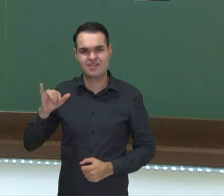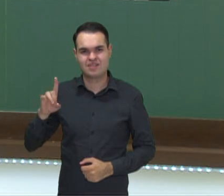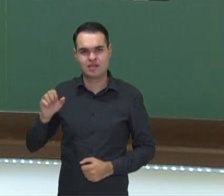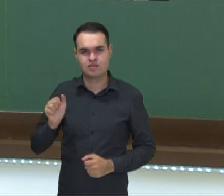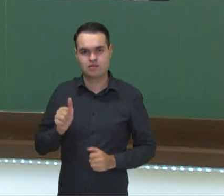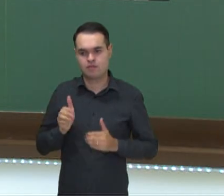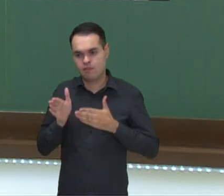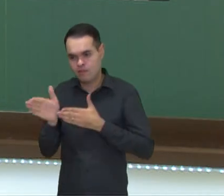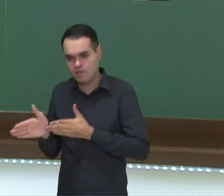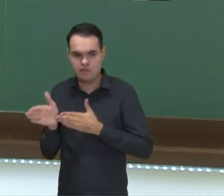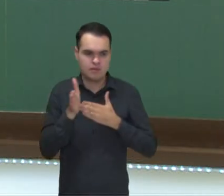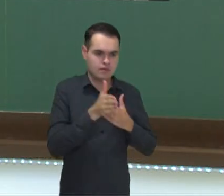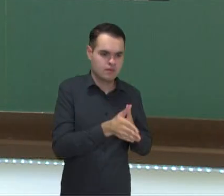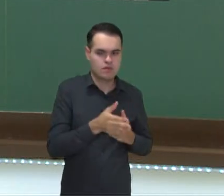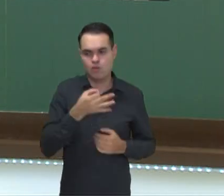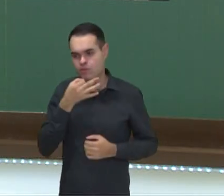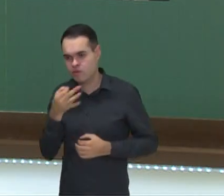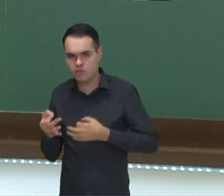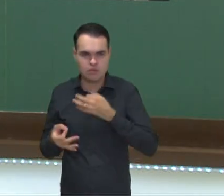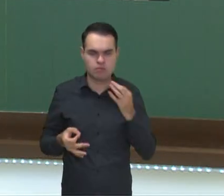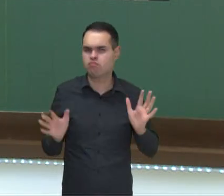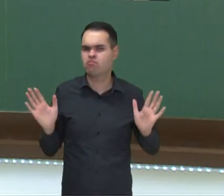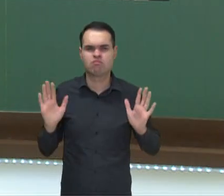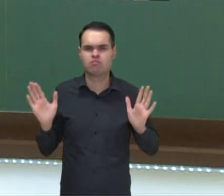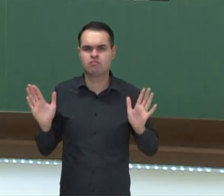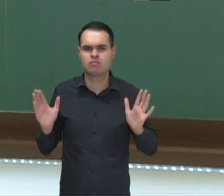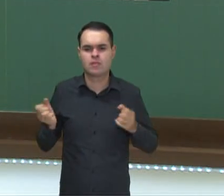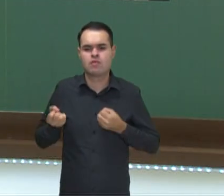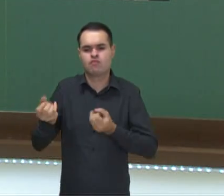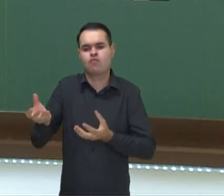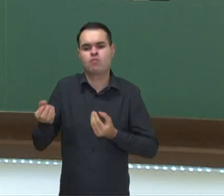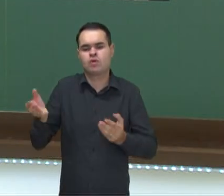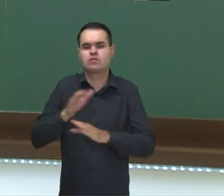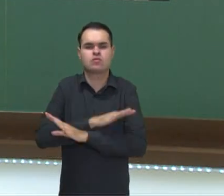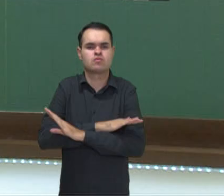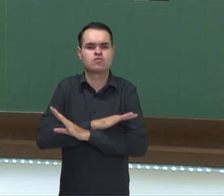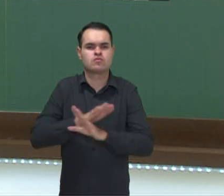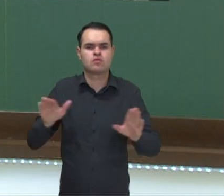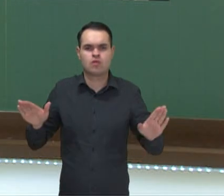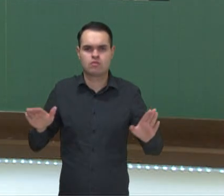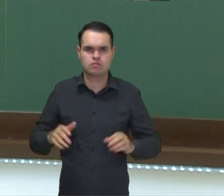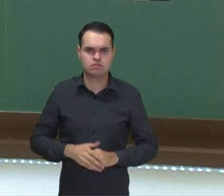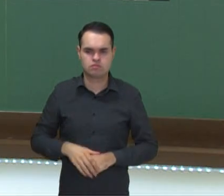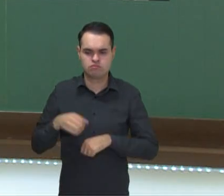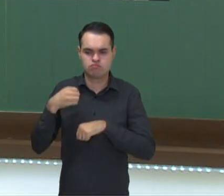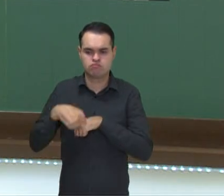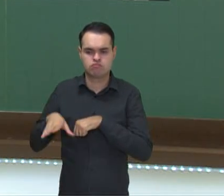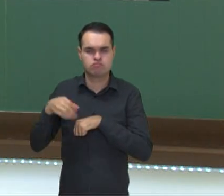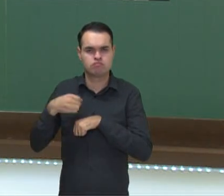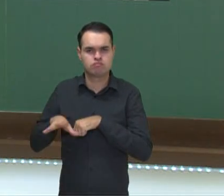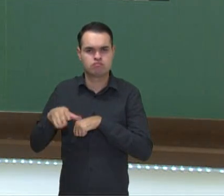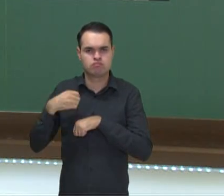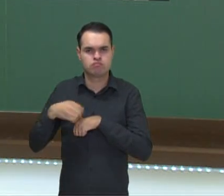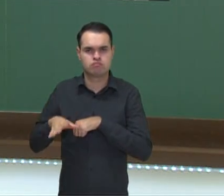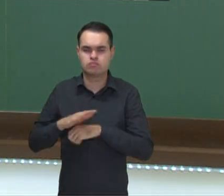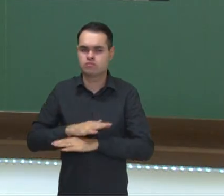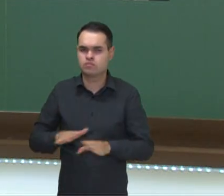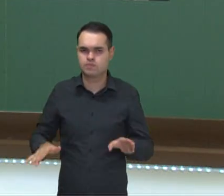nós temos a informação que está sendo tratada, apenas a informação, a instrução está sendo